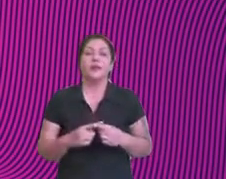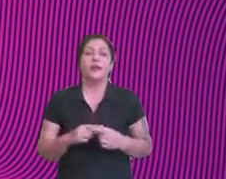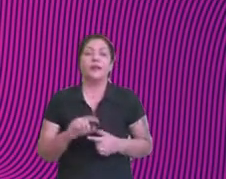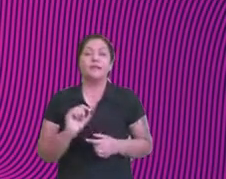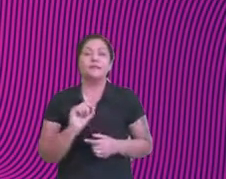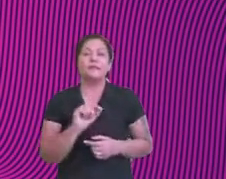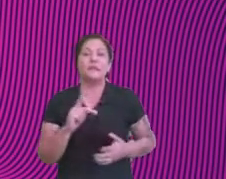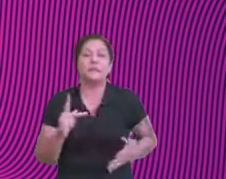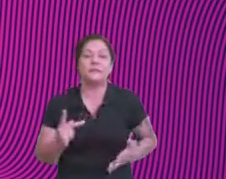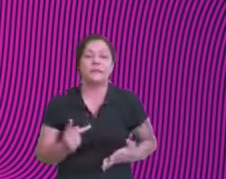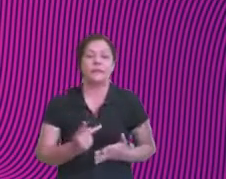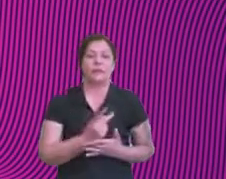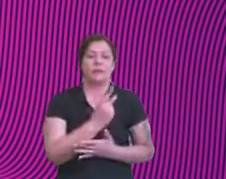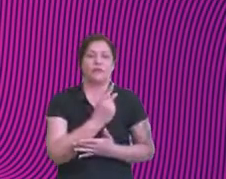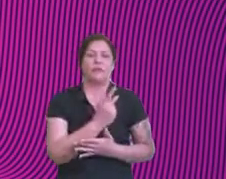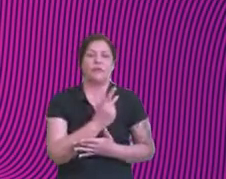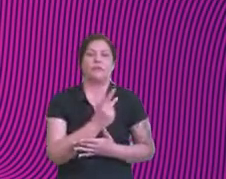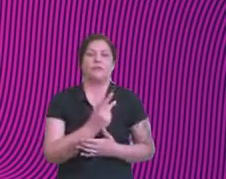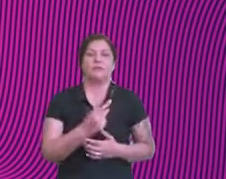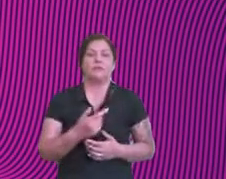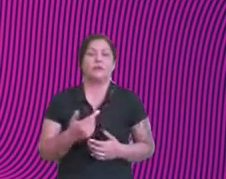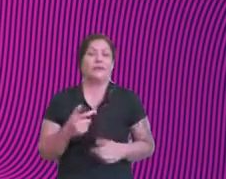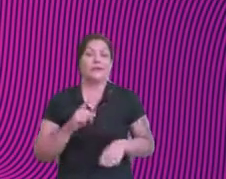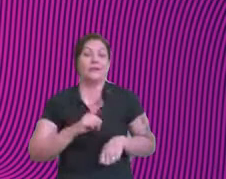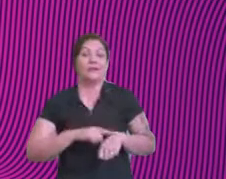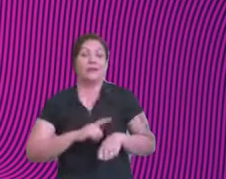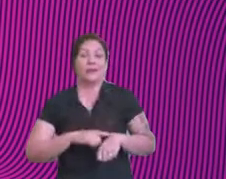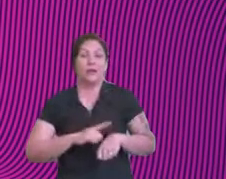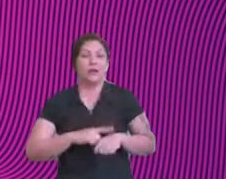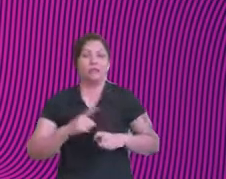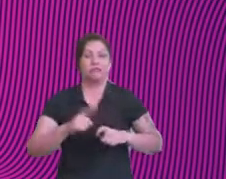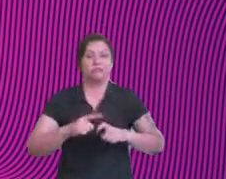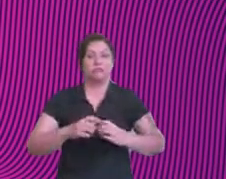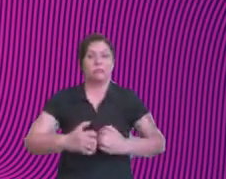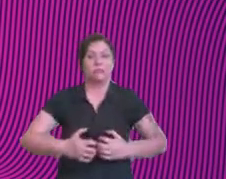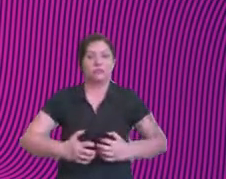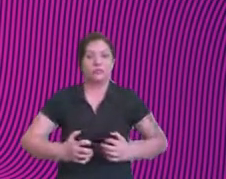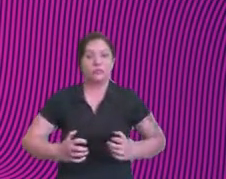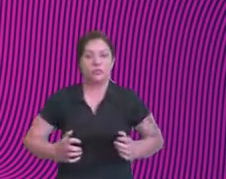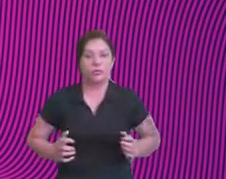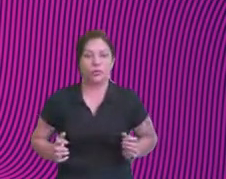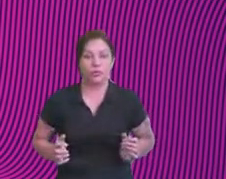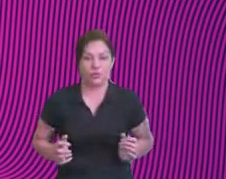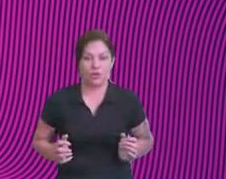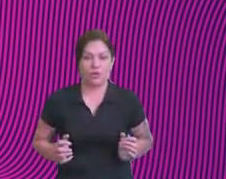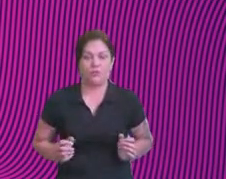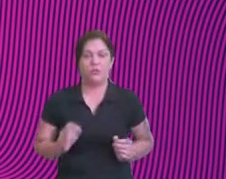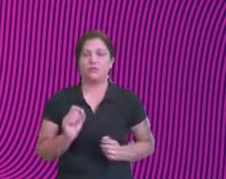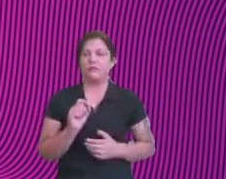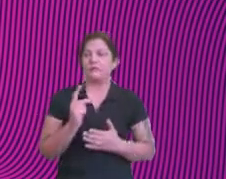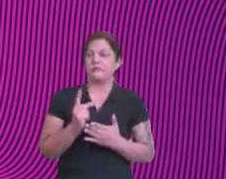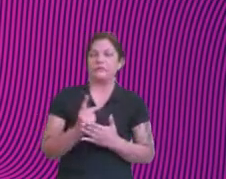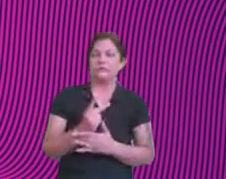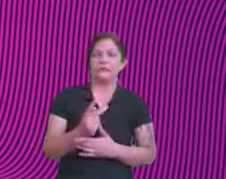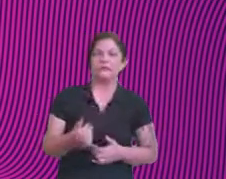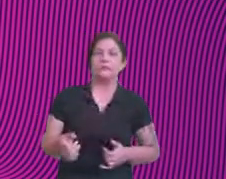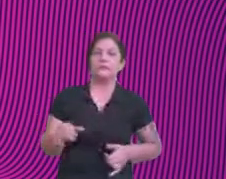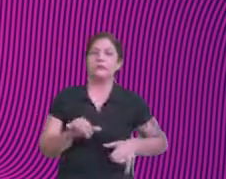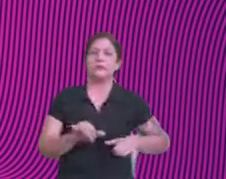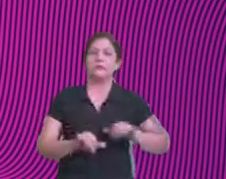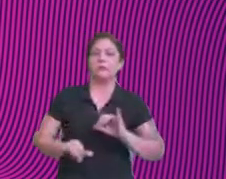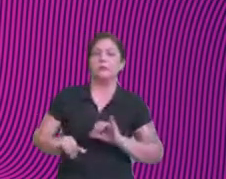protocolo aberto, em que pacientes como esse são submetidos a sessões de quimioterapia intraperitoneal